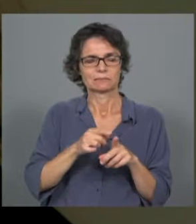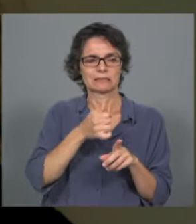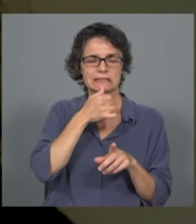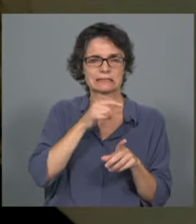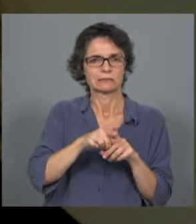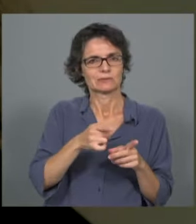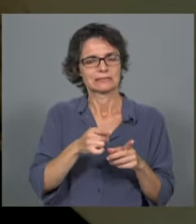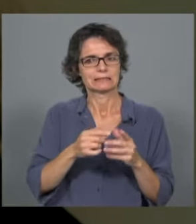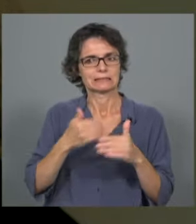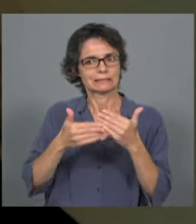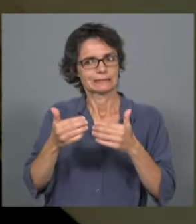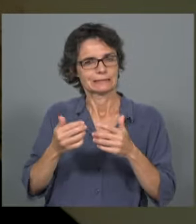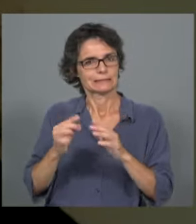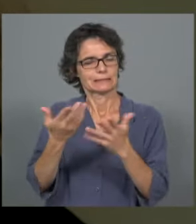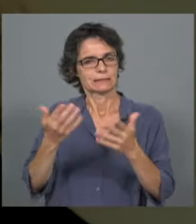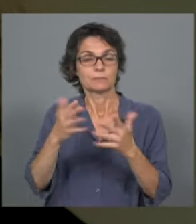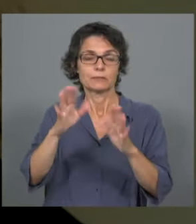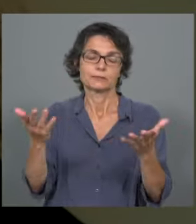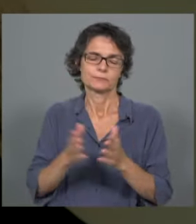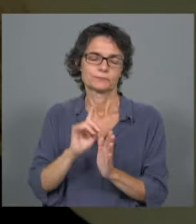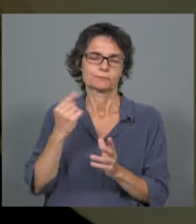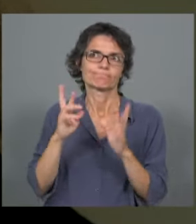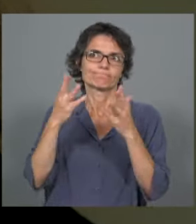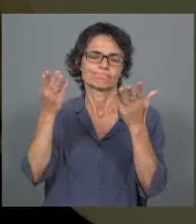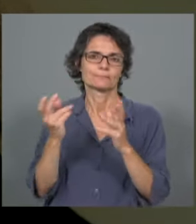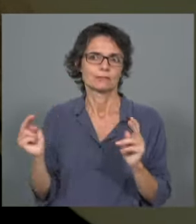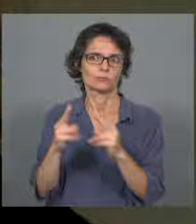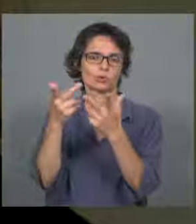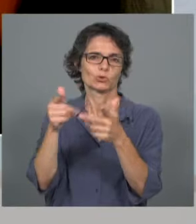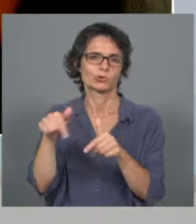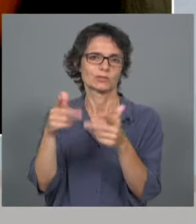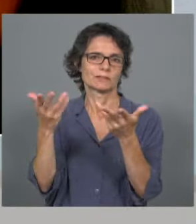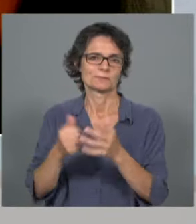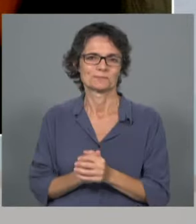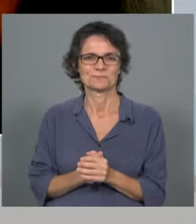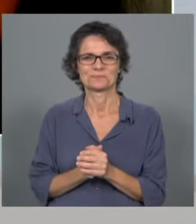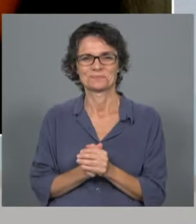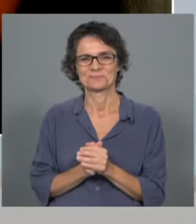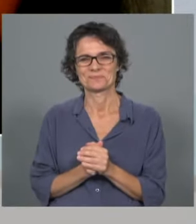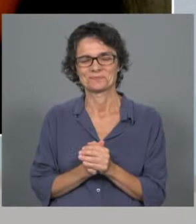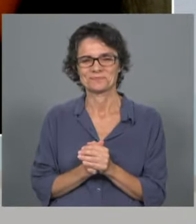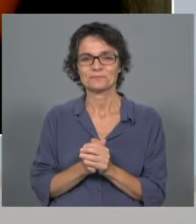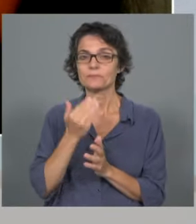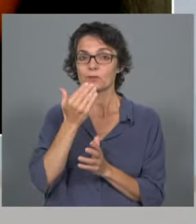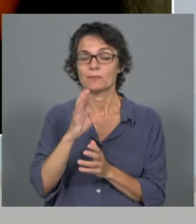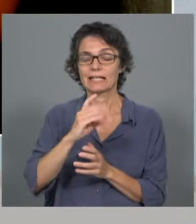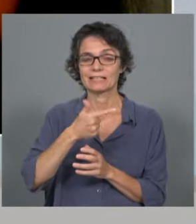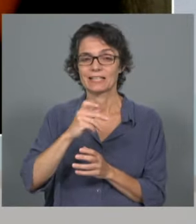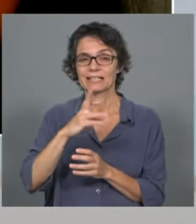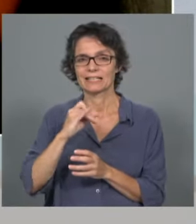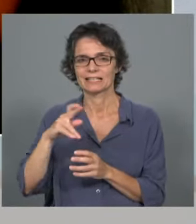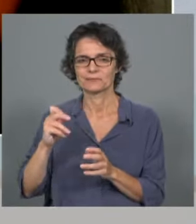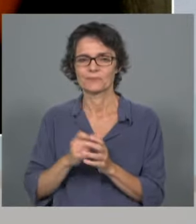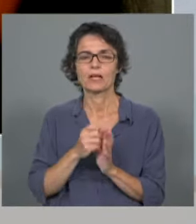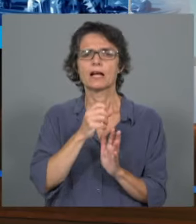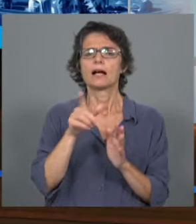mas oramos também pela COP26. Obrigado, Catarina. João Luís Fontes, há aqui